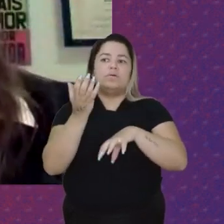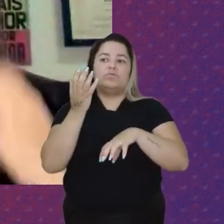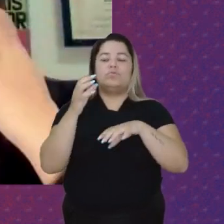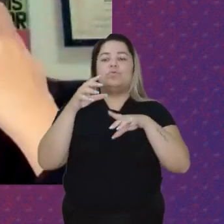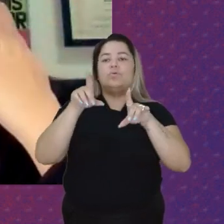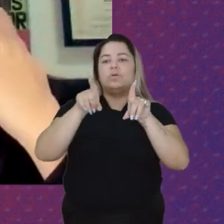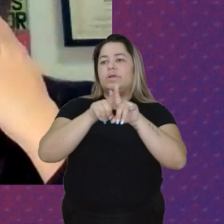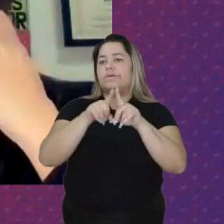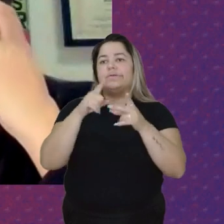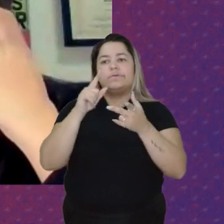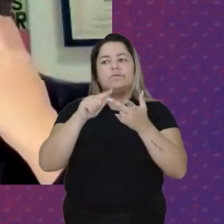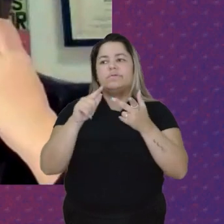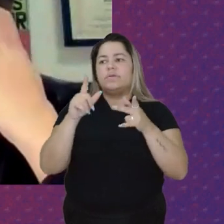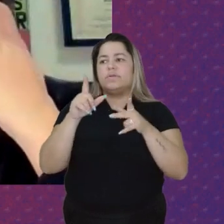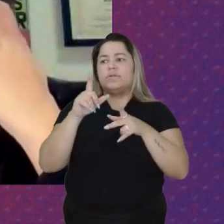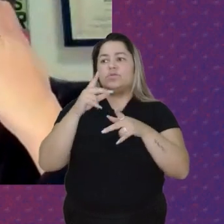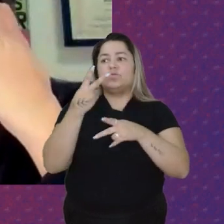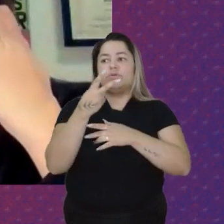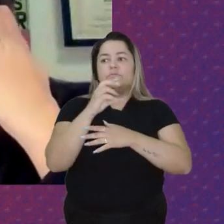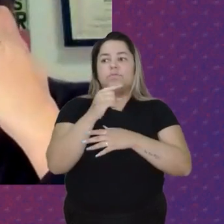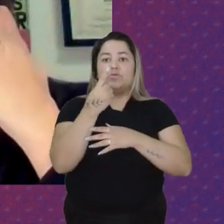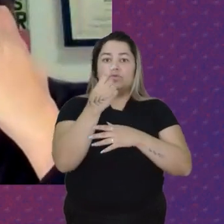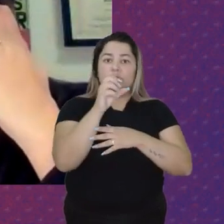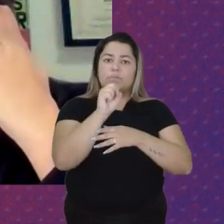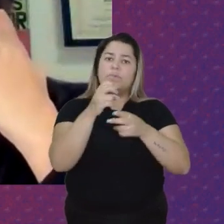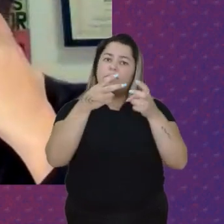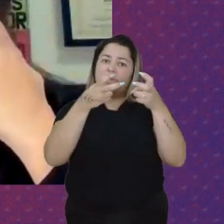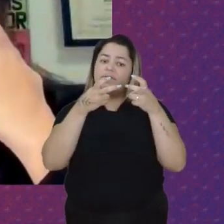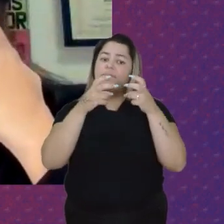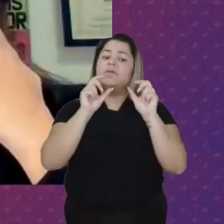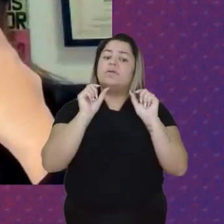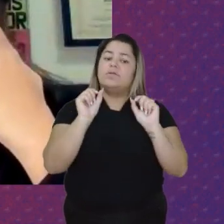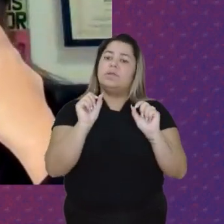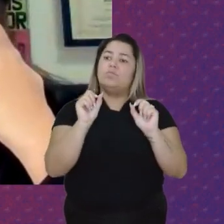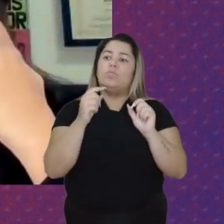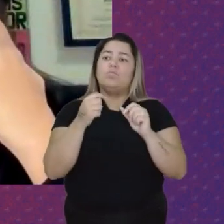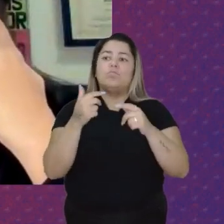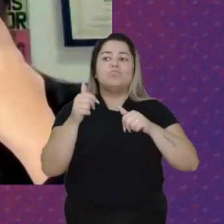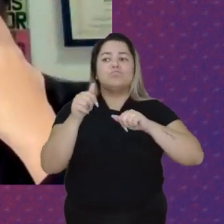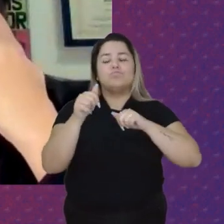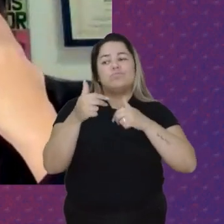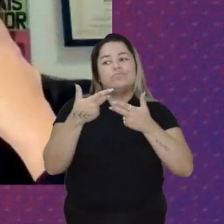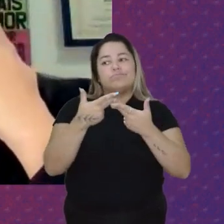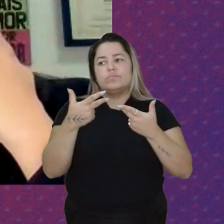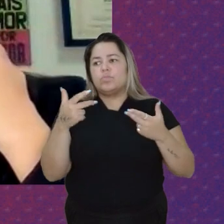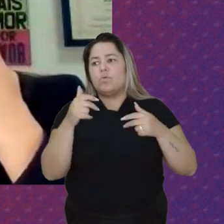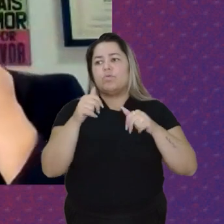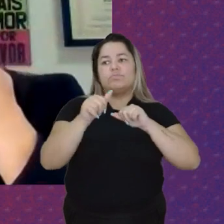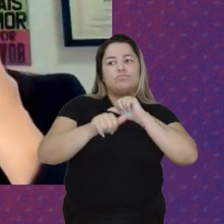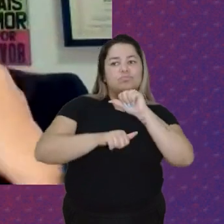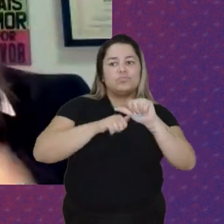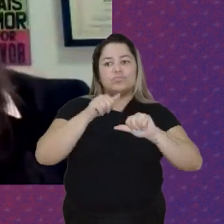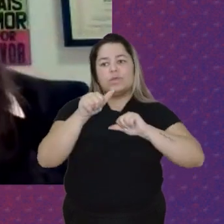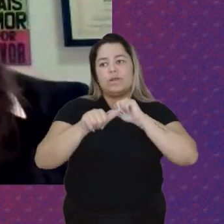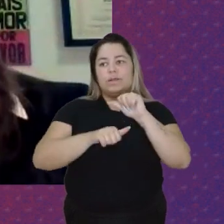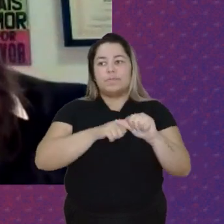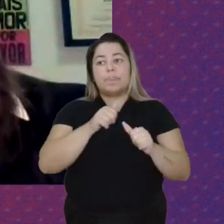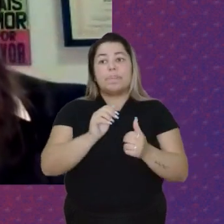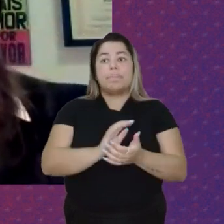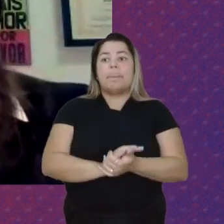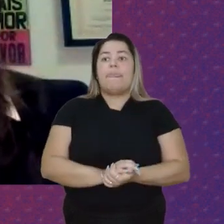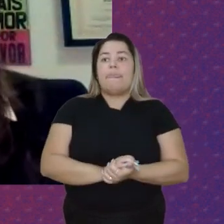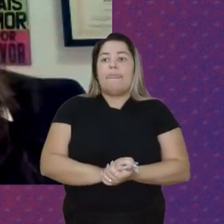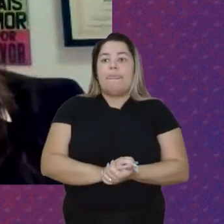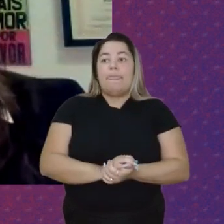Congresso Nacional, em 2018, você vai perceber que pouca coisa mudou. Então, por conta disso,